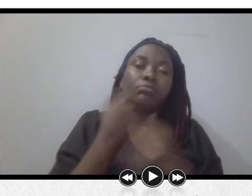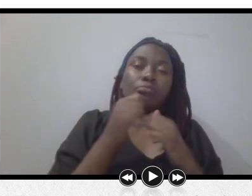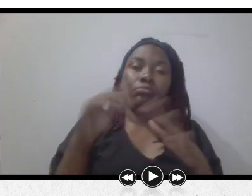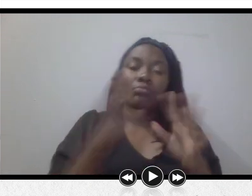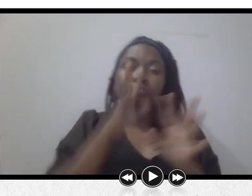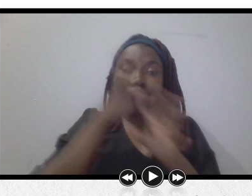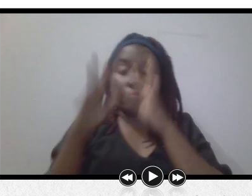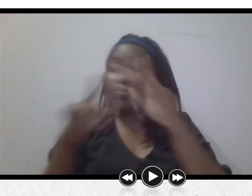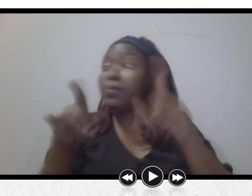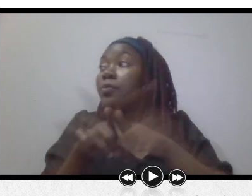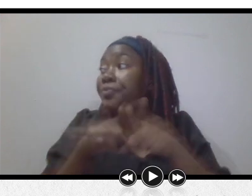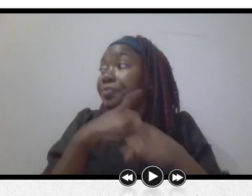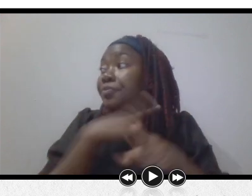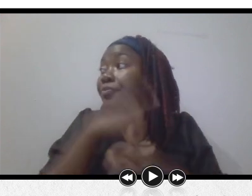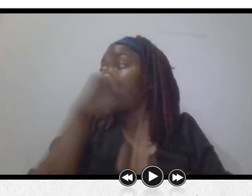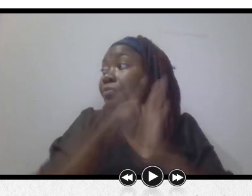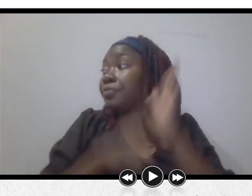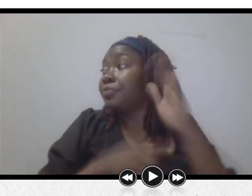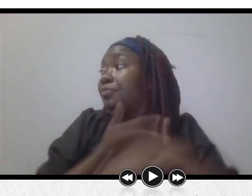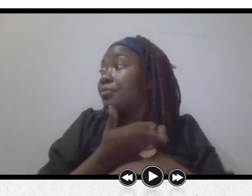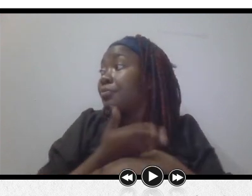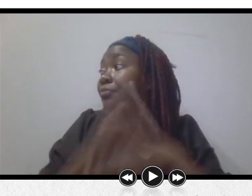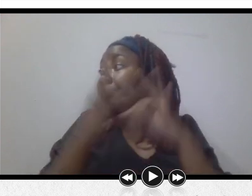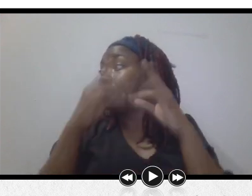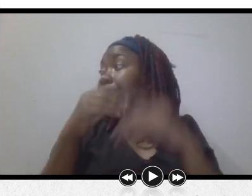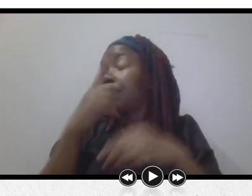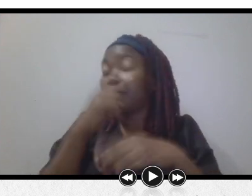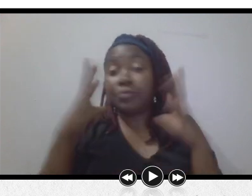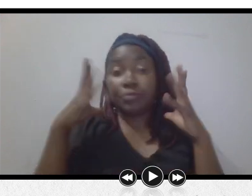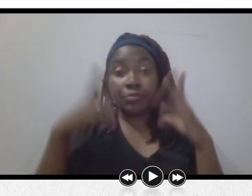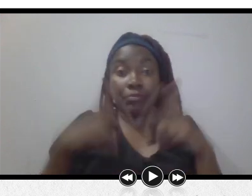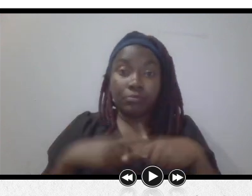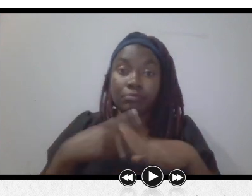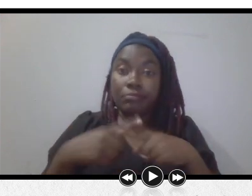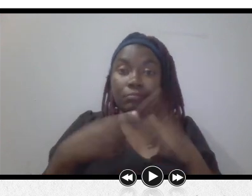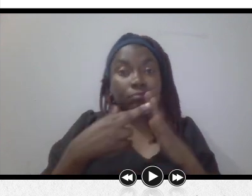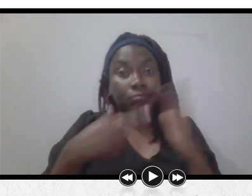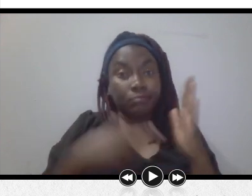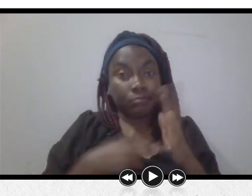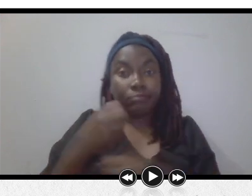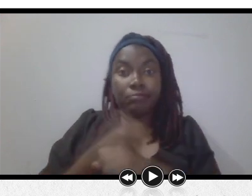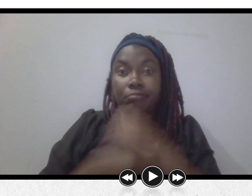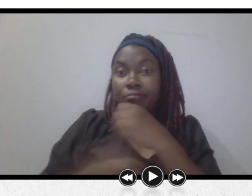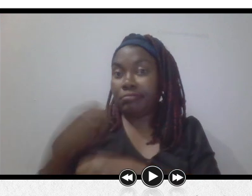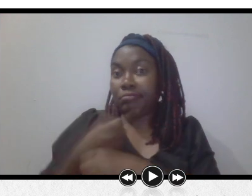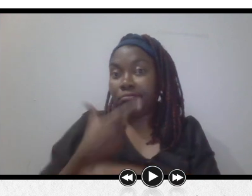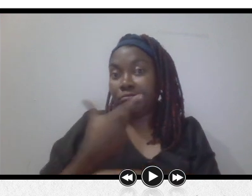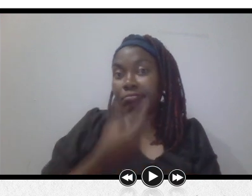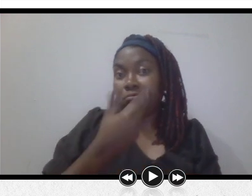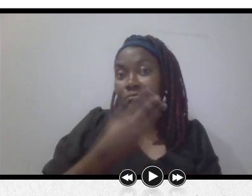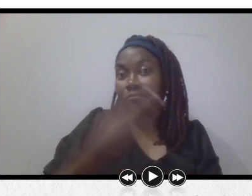nós tenhamos também o direito e o acesso de todos à água potável, né? Já que a regra de 2033 é